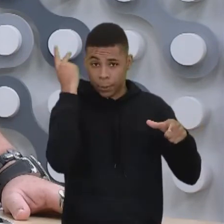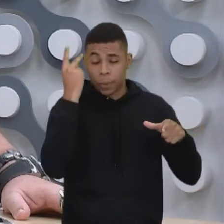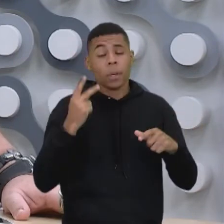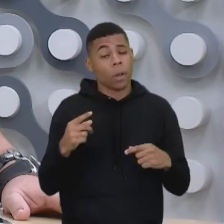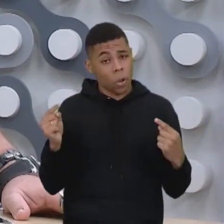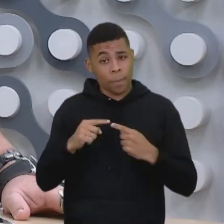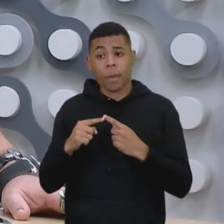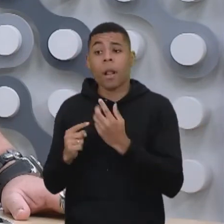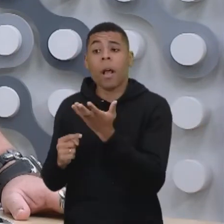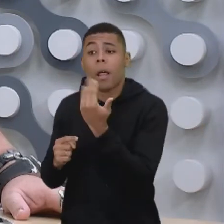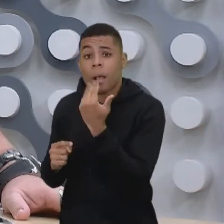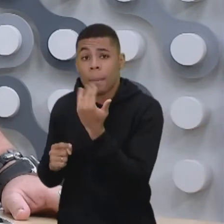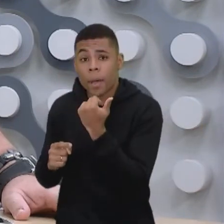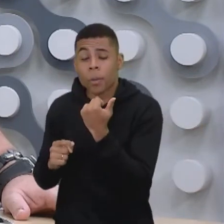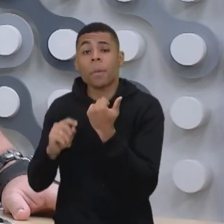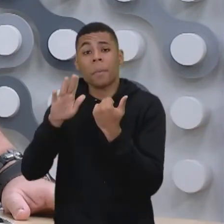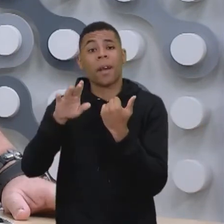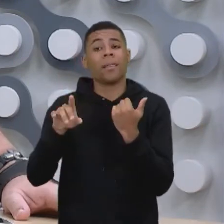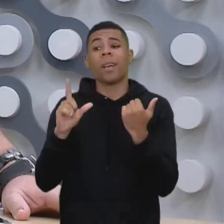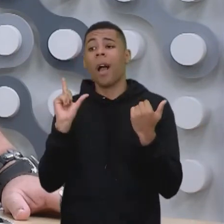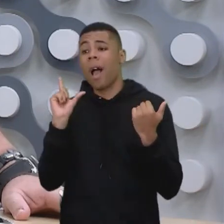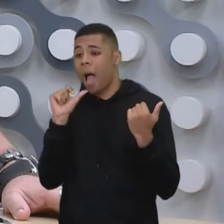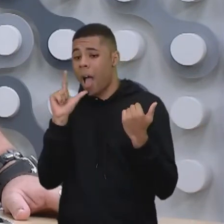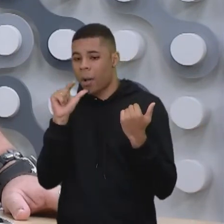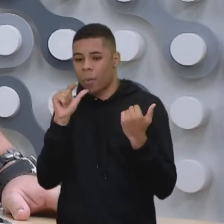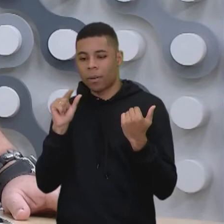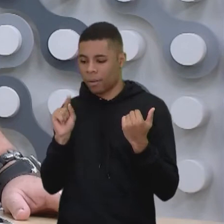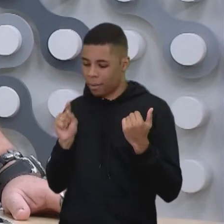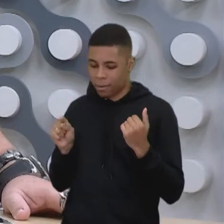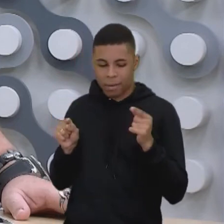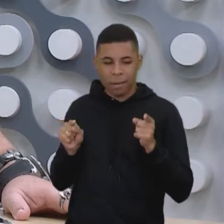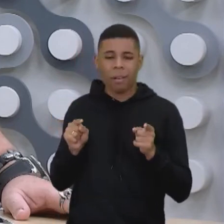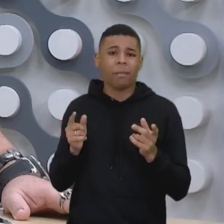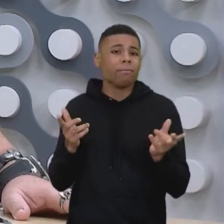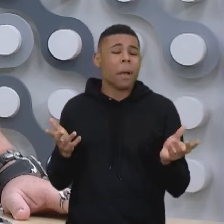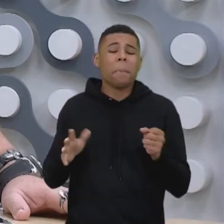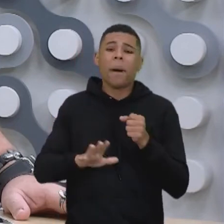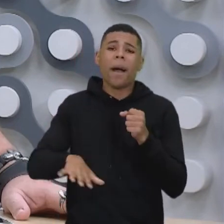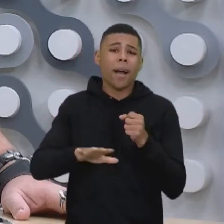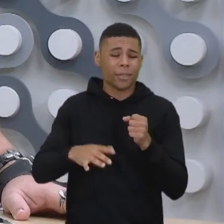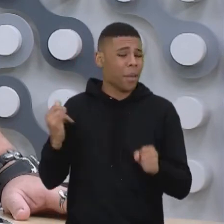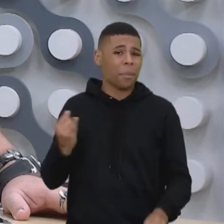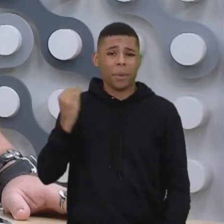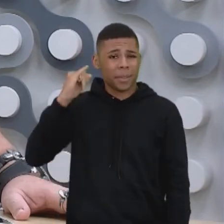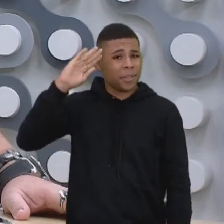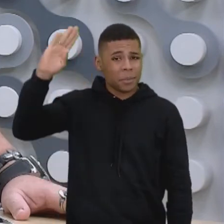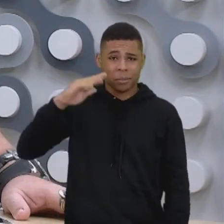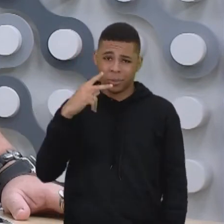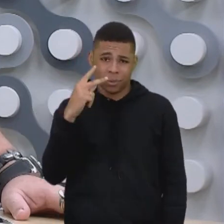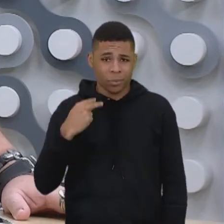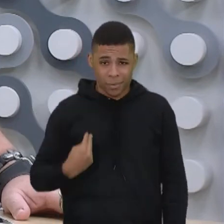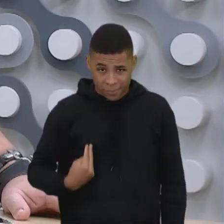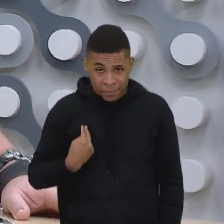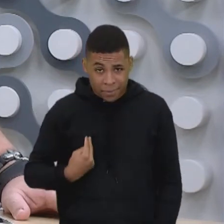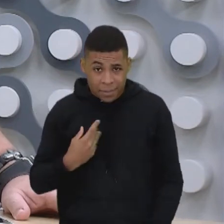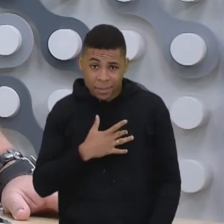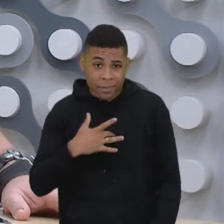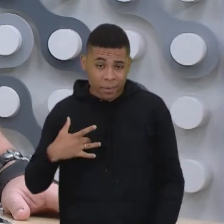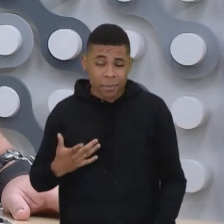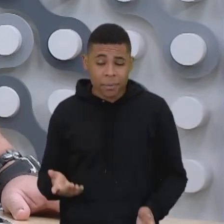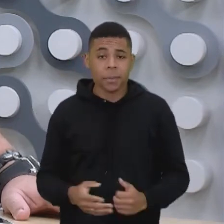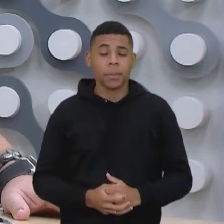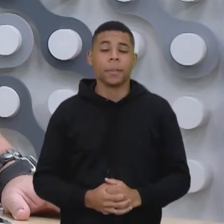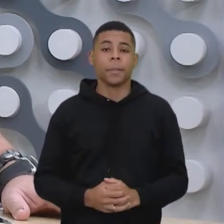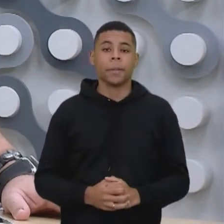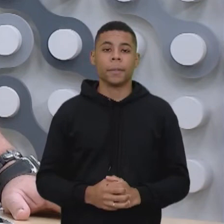tem a questão aí do saneamento básico, né? Que também é importante, porque ele acaba retratando aí a saúde da população.